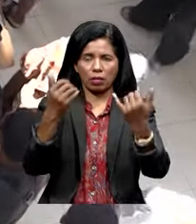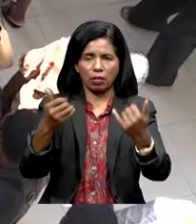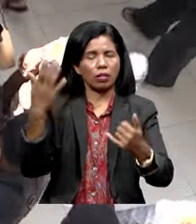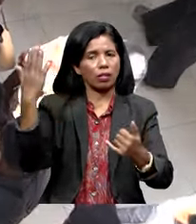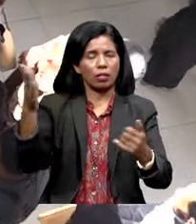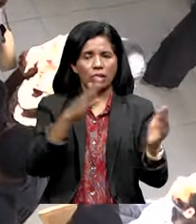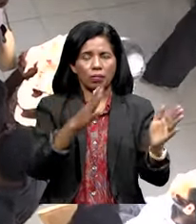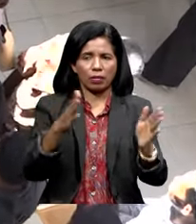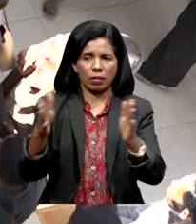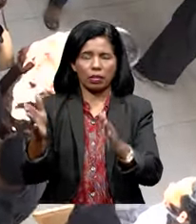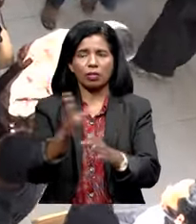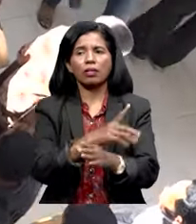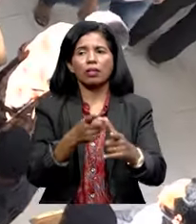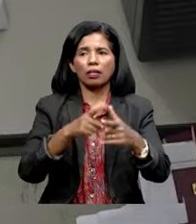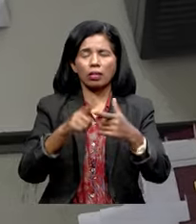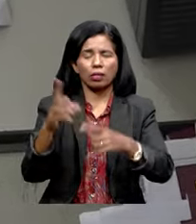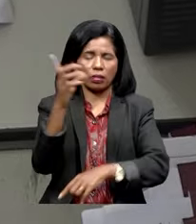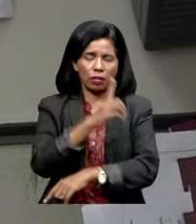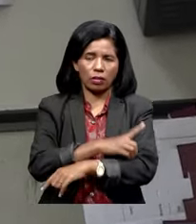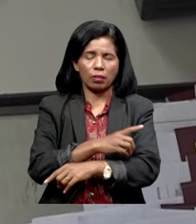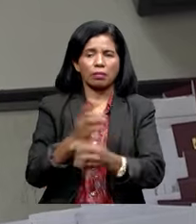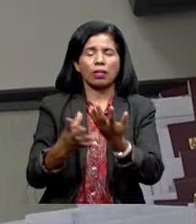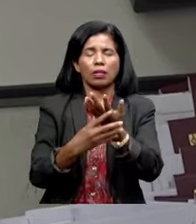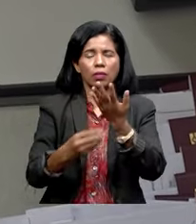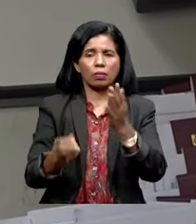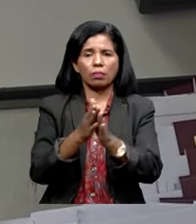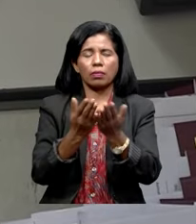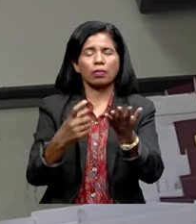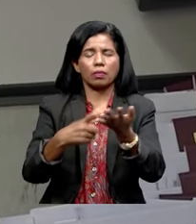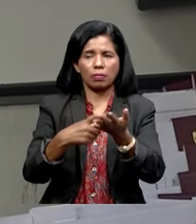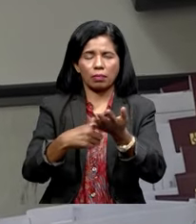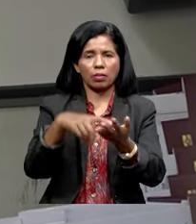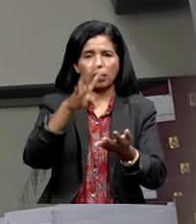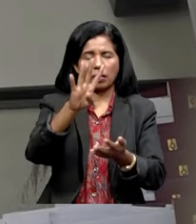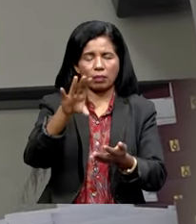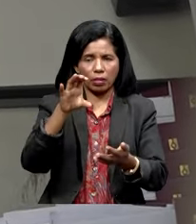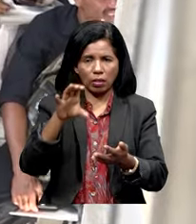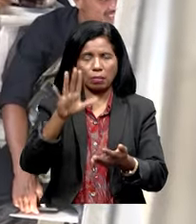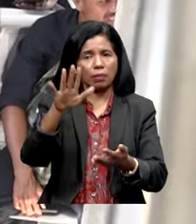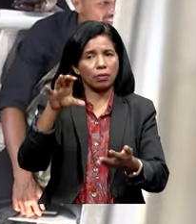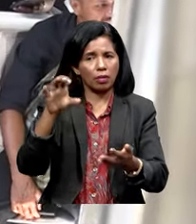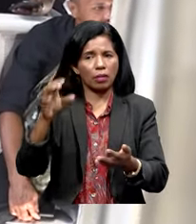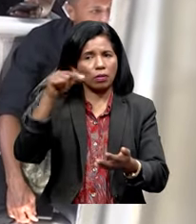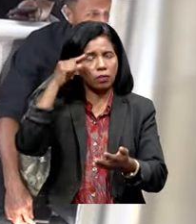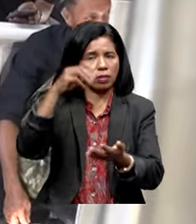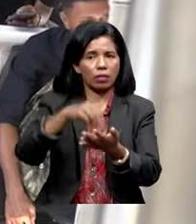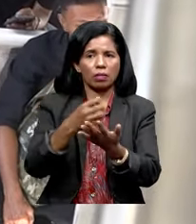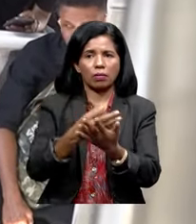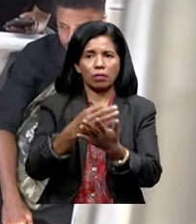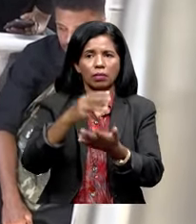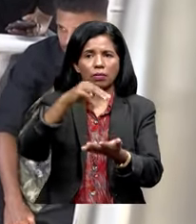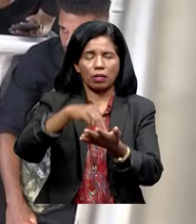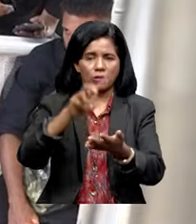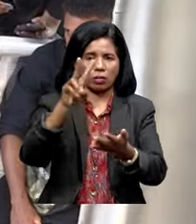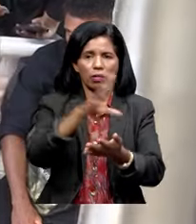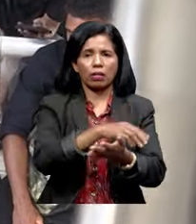ela processo de instalação, cada loron bele produz passaporte a Tuslima. Antes, ne governo prevê 1 milhão rua a tuhalo